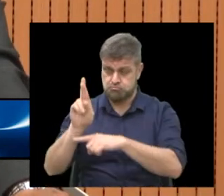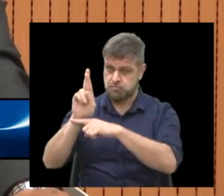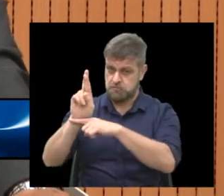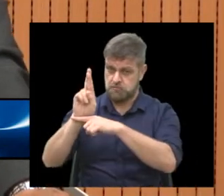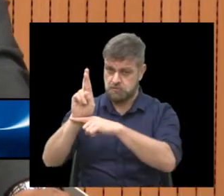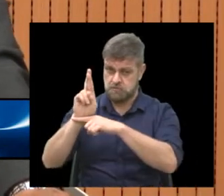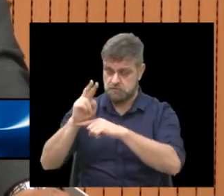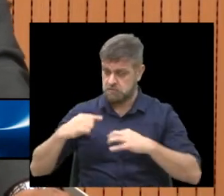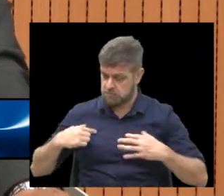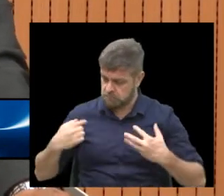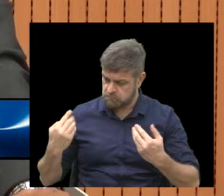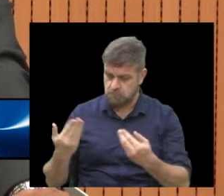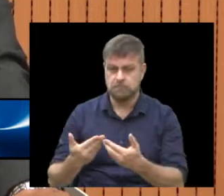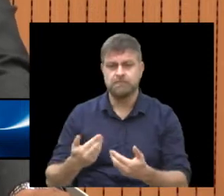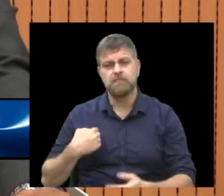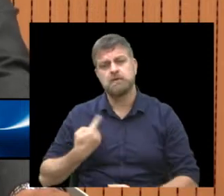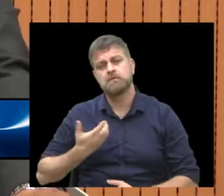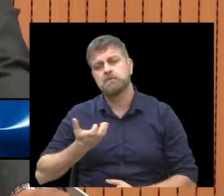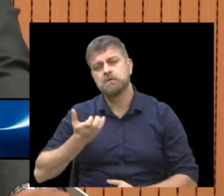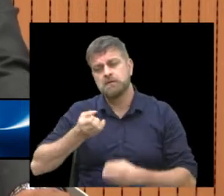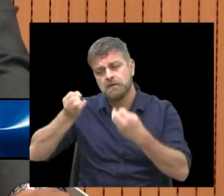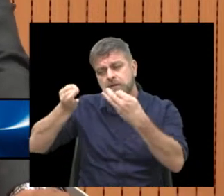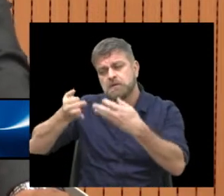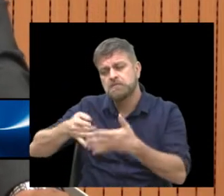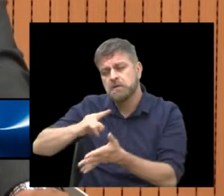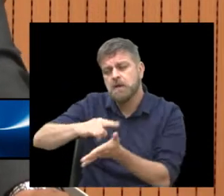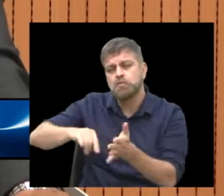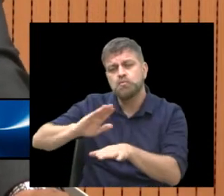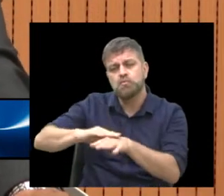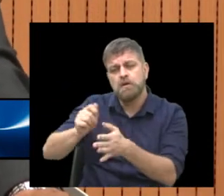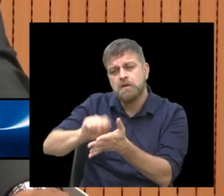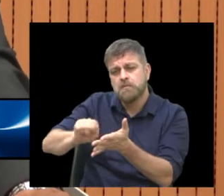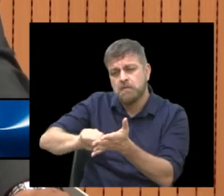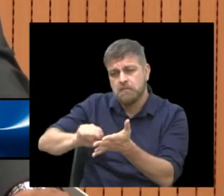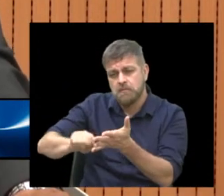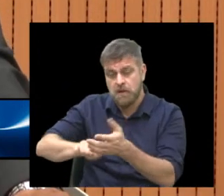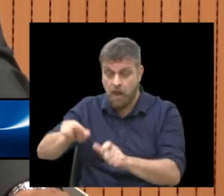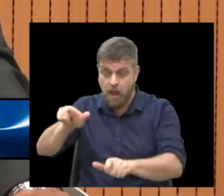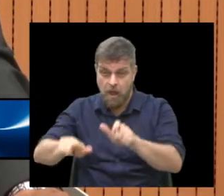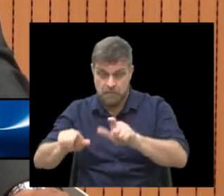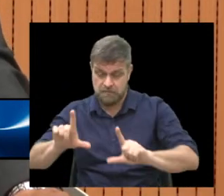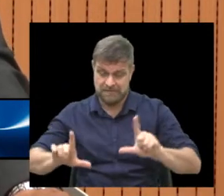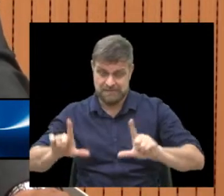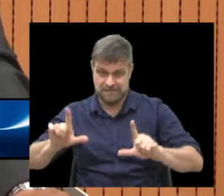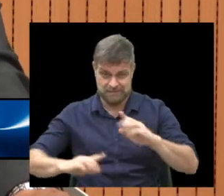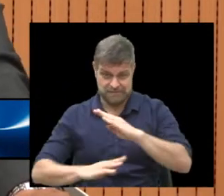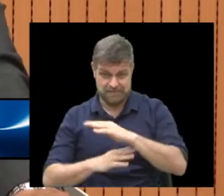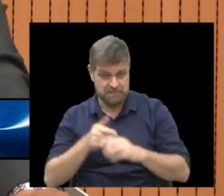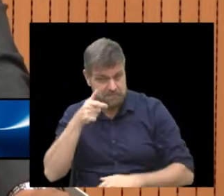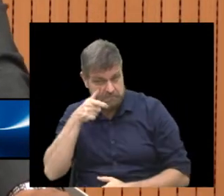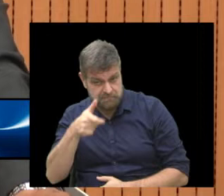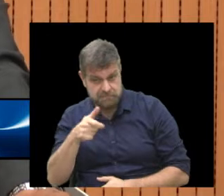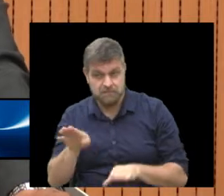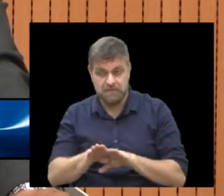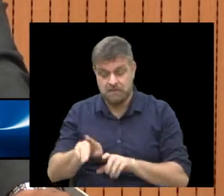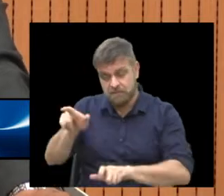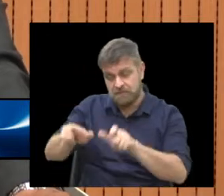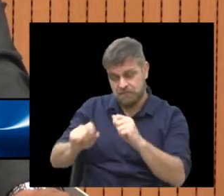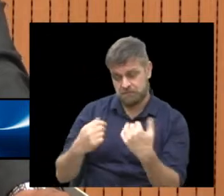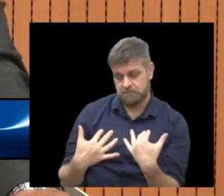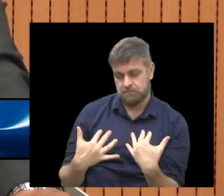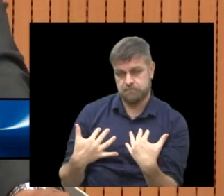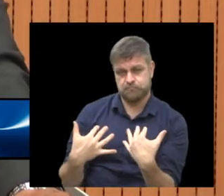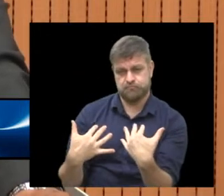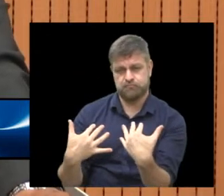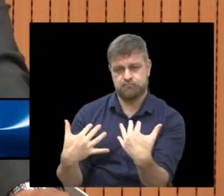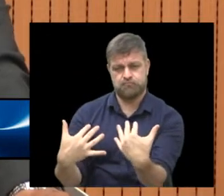representa, eu queria discutir essa moção. Você que está em casa nos assistindo pela TV Câmara, você que está aqui